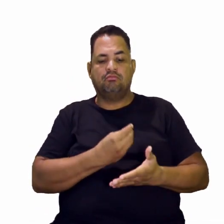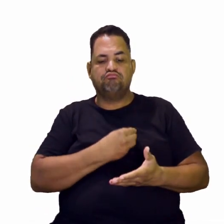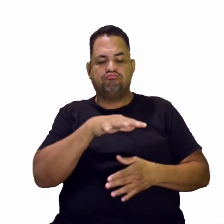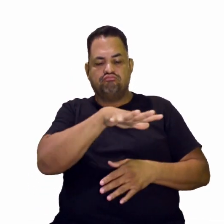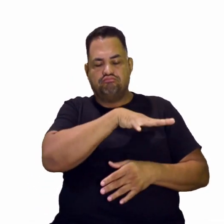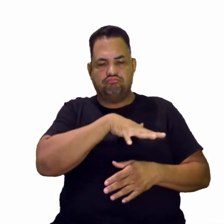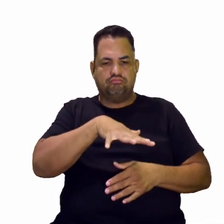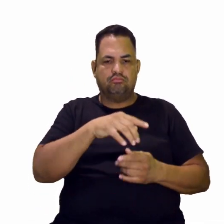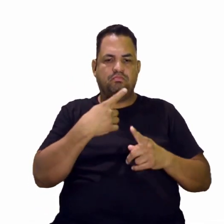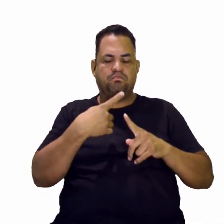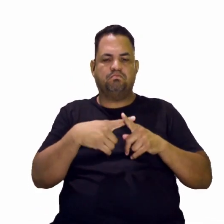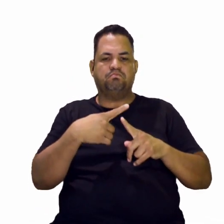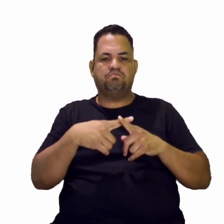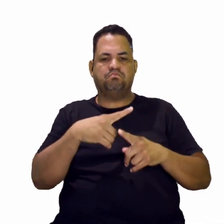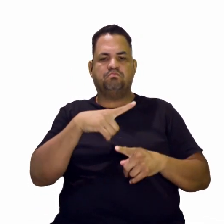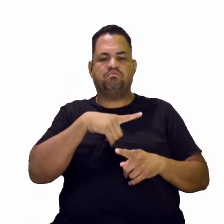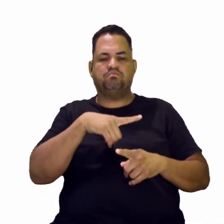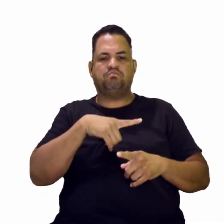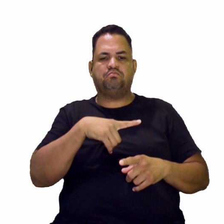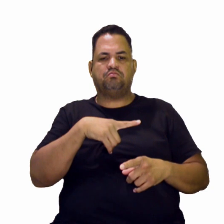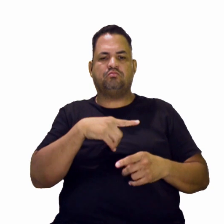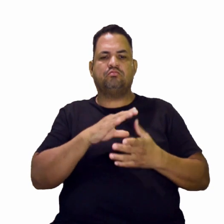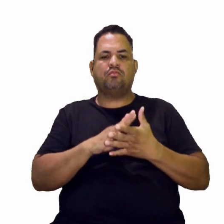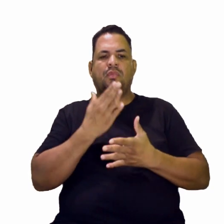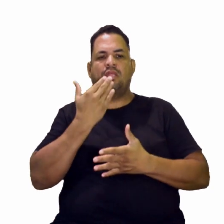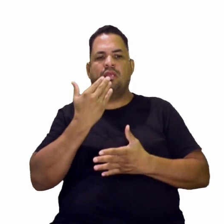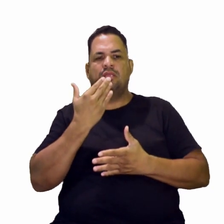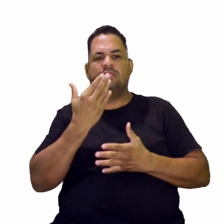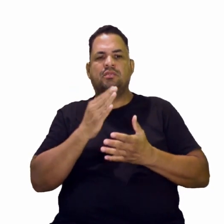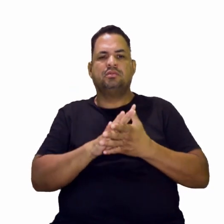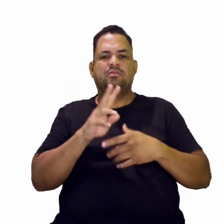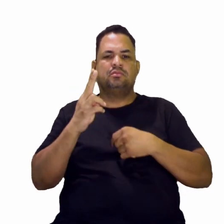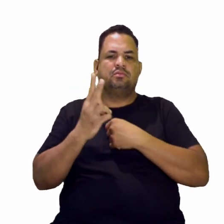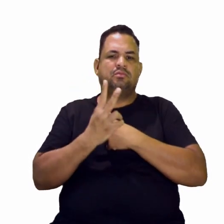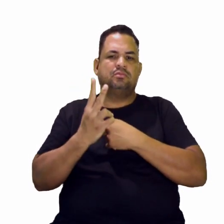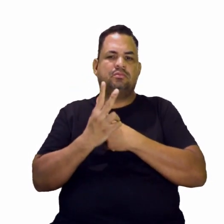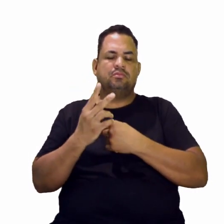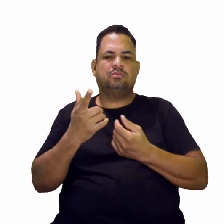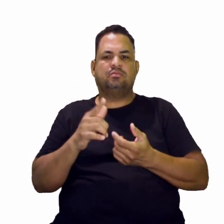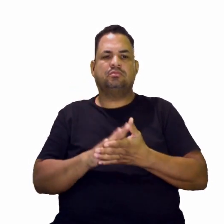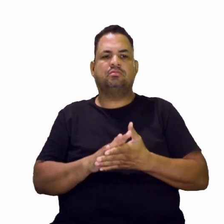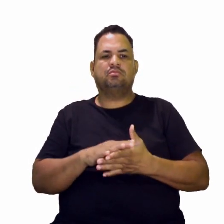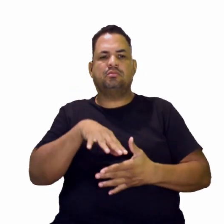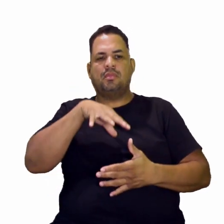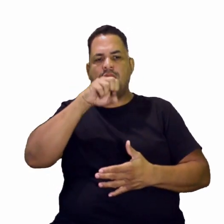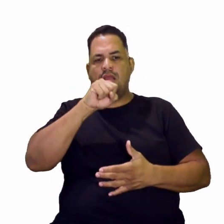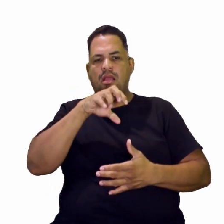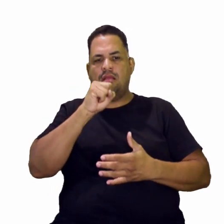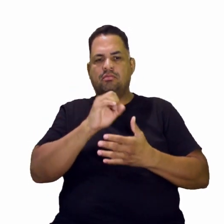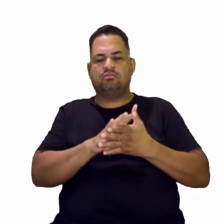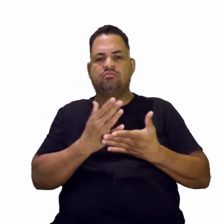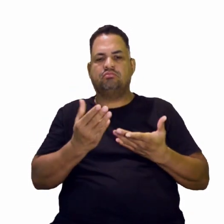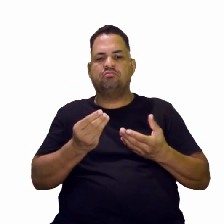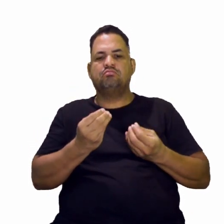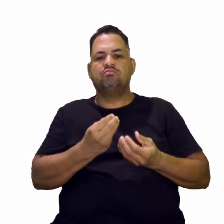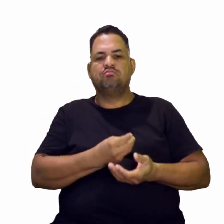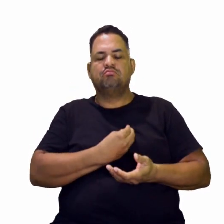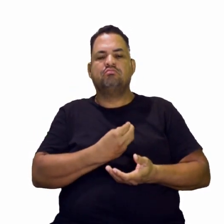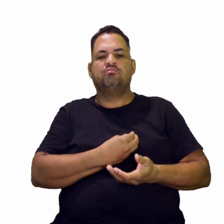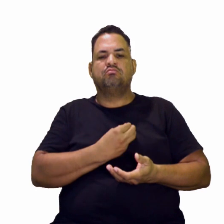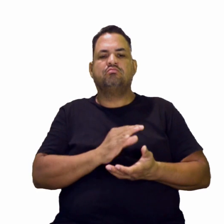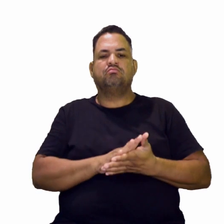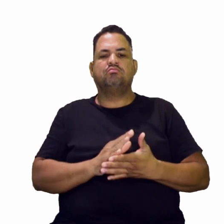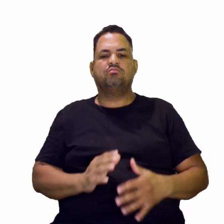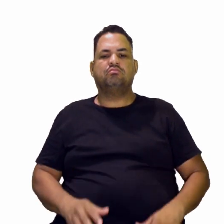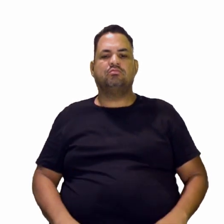para eles, porque lá eles têm o quê? Alimentação, proteção contra os predadores e oxigenação que causam no solo ali, né,